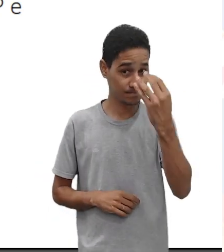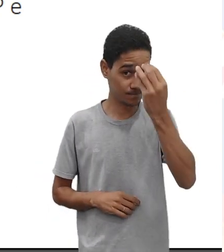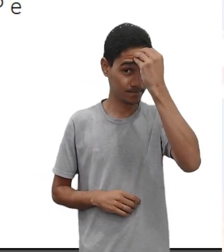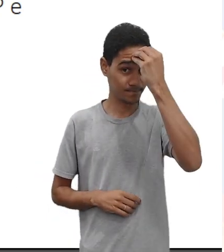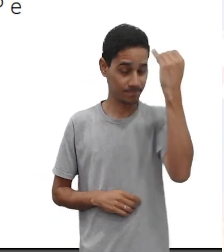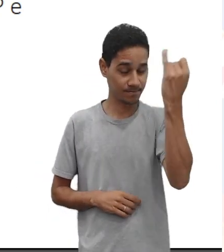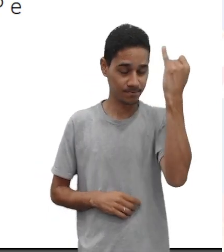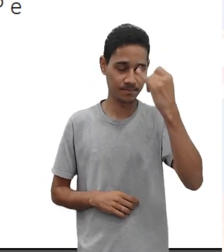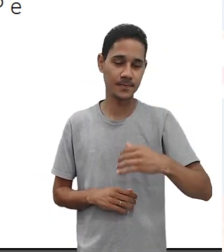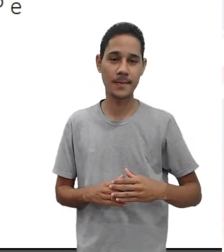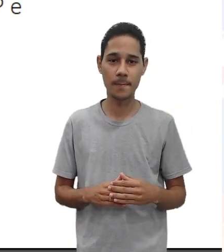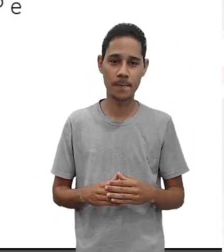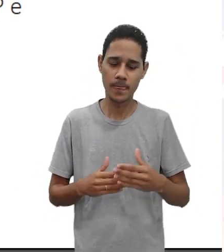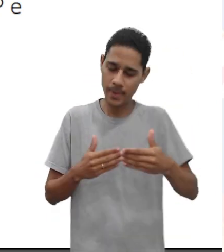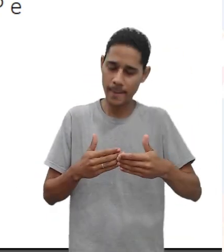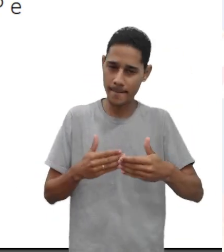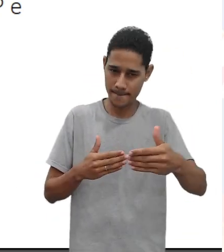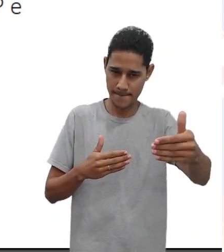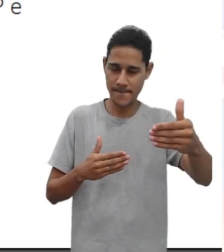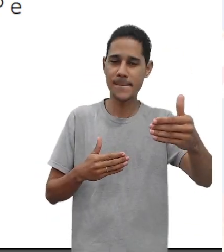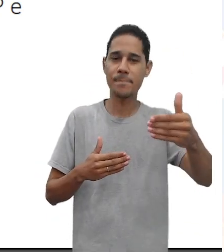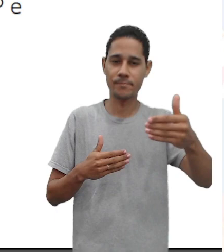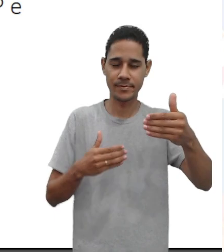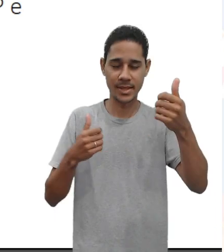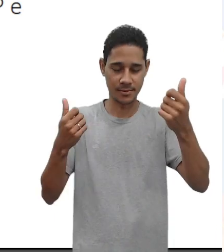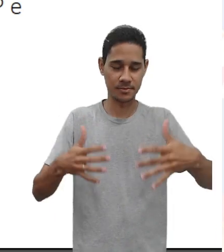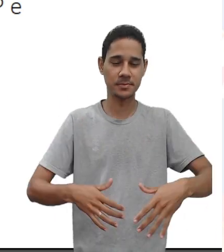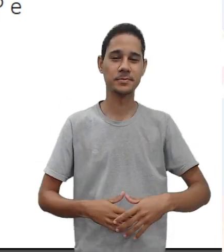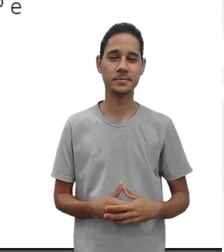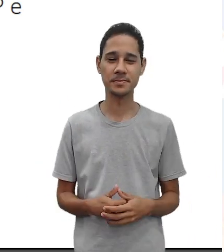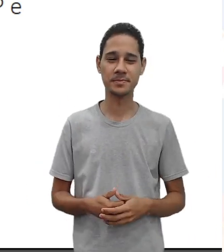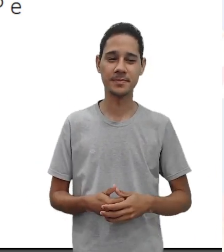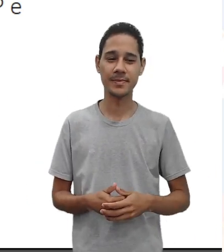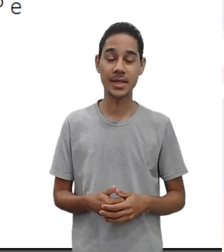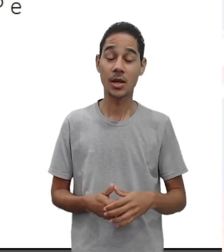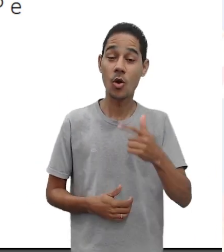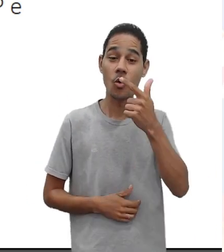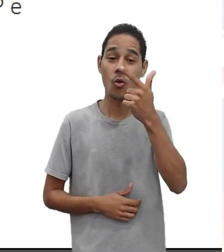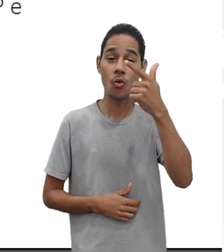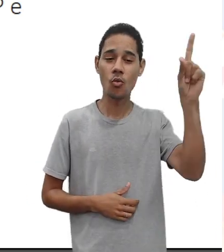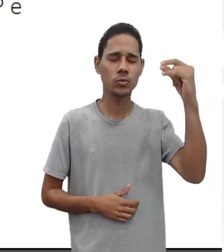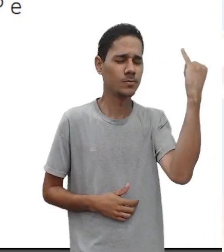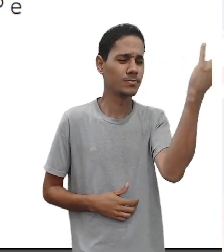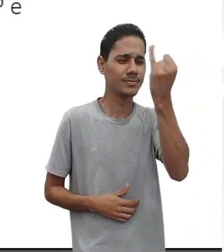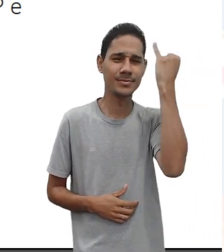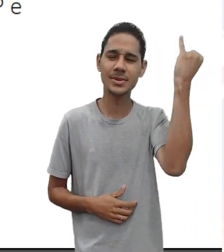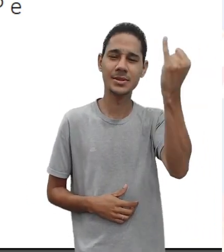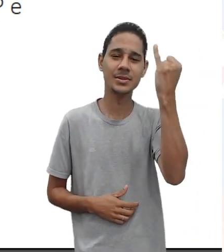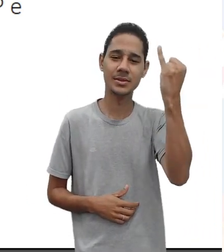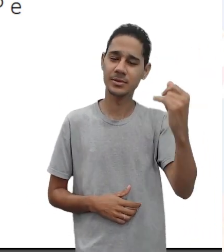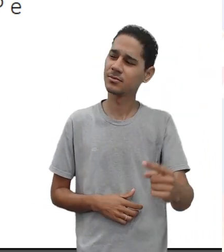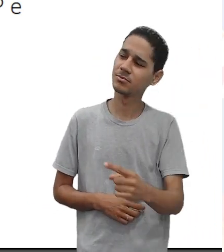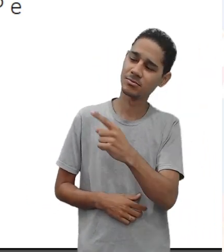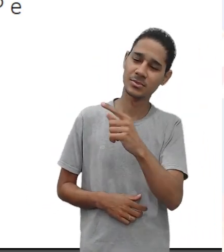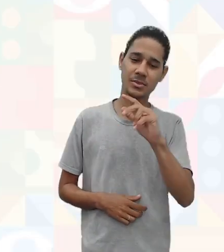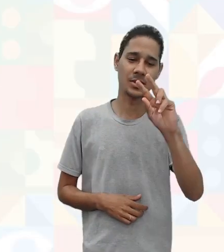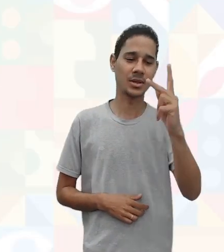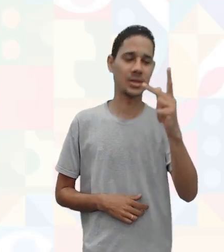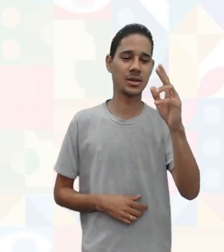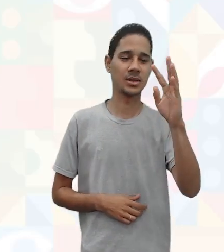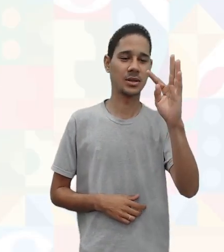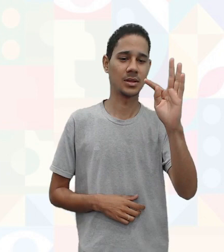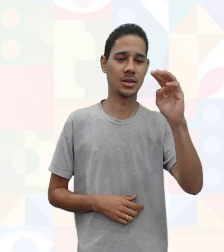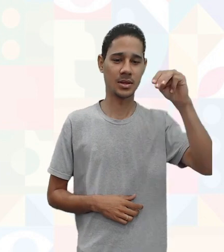para que a gente possa começar a nossa aula de hoje. Outro fato importante sobre o HTML são